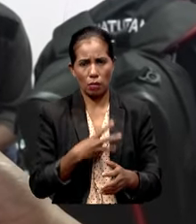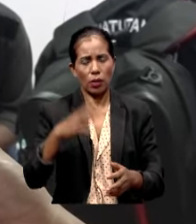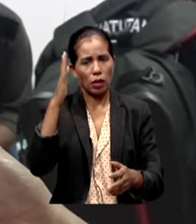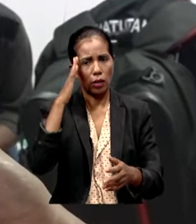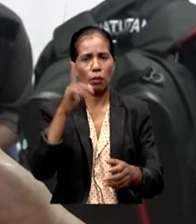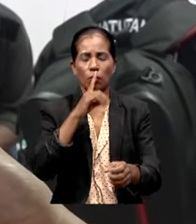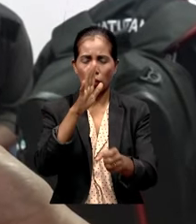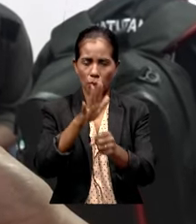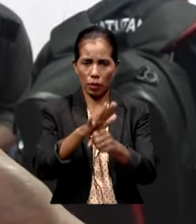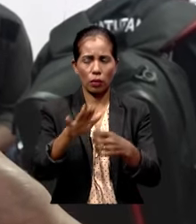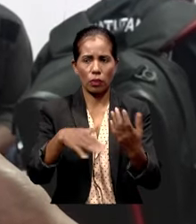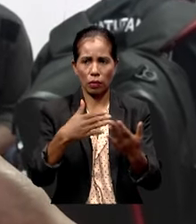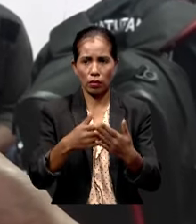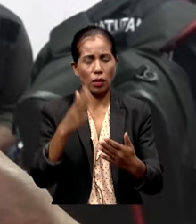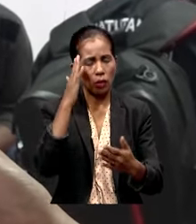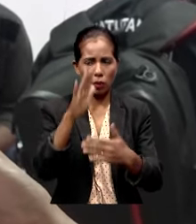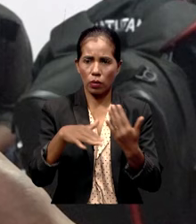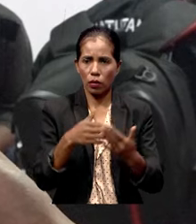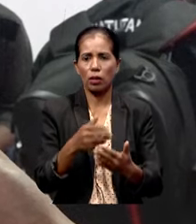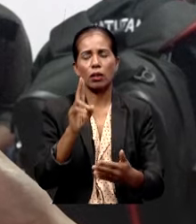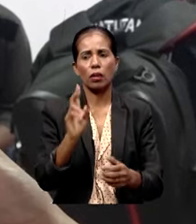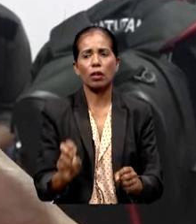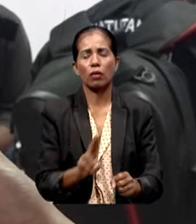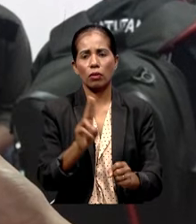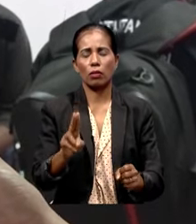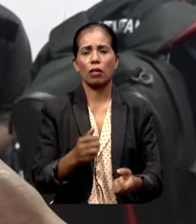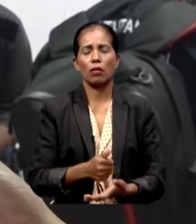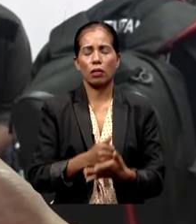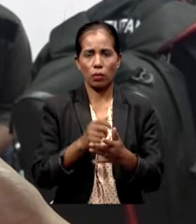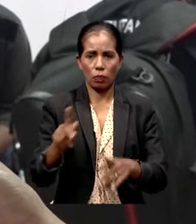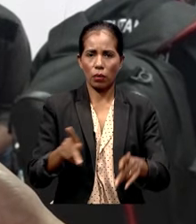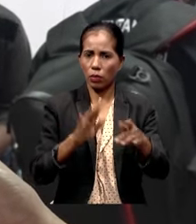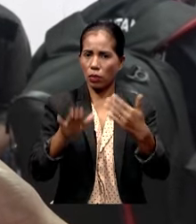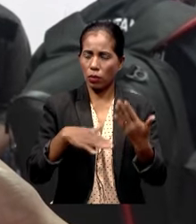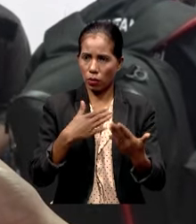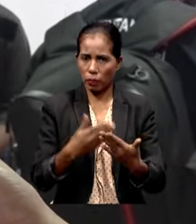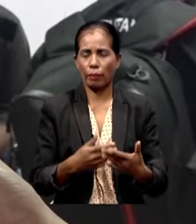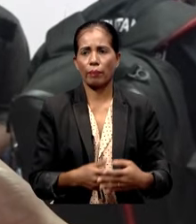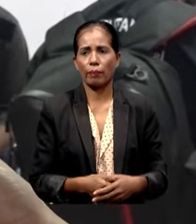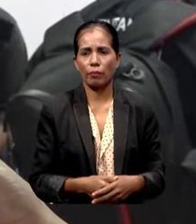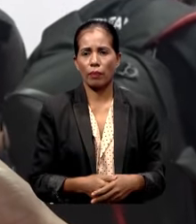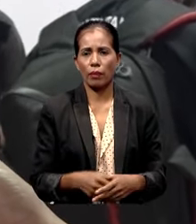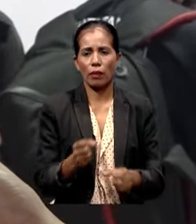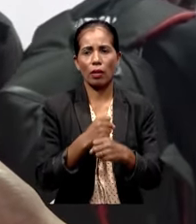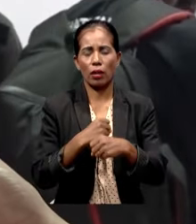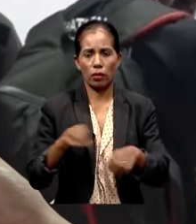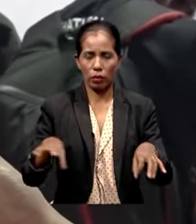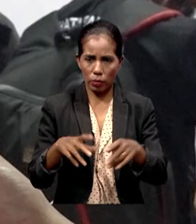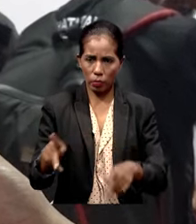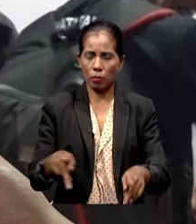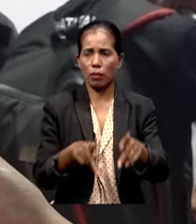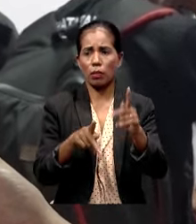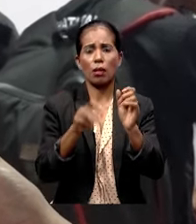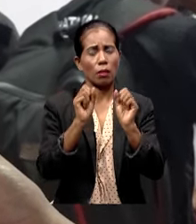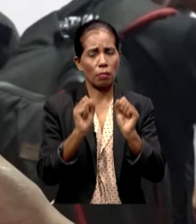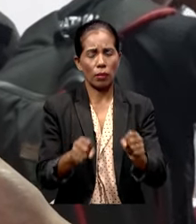juramento temos, se a Manoen, o tem que aplicar para servidor público todo, né, que é o serviço para público, bem, é